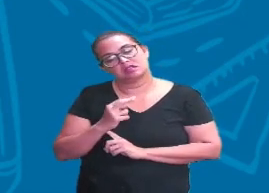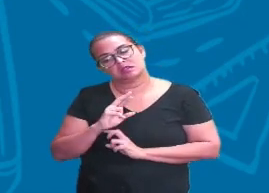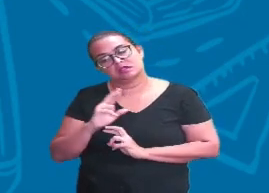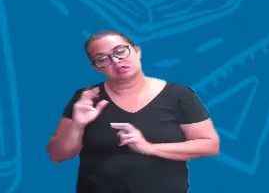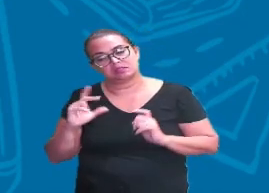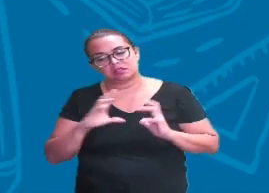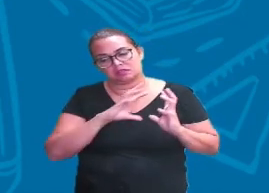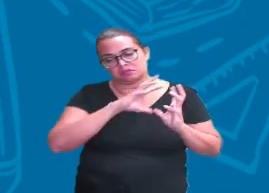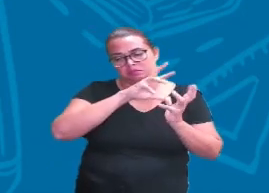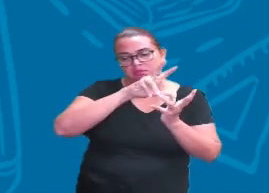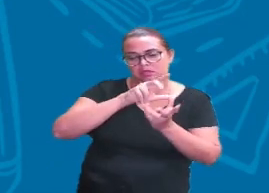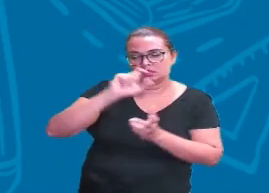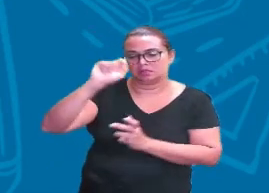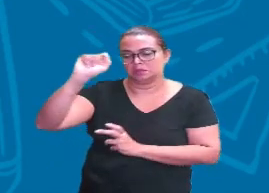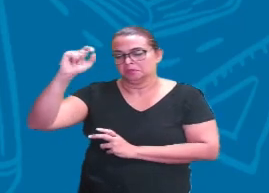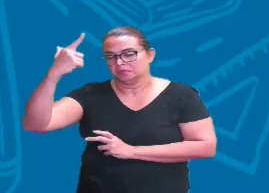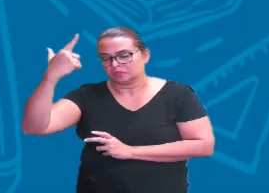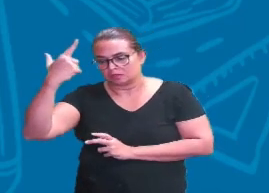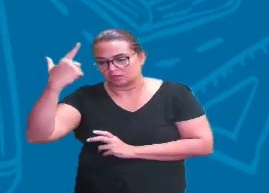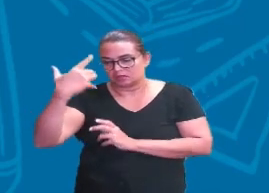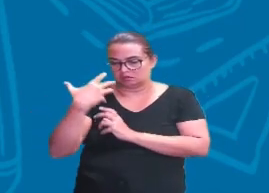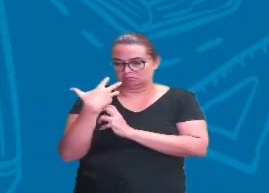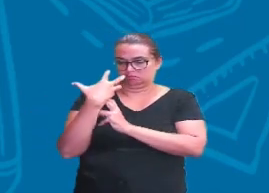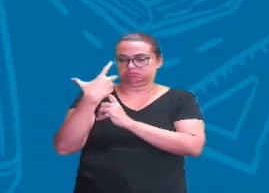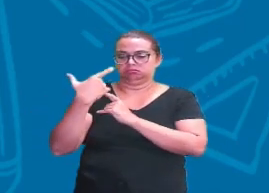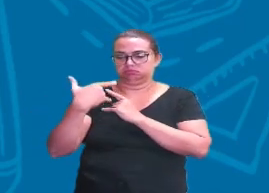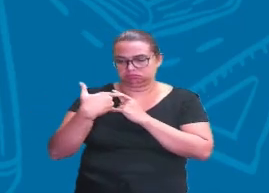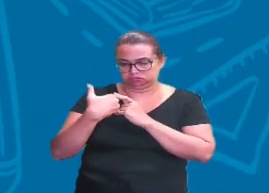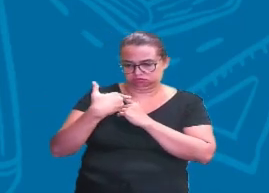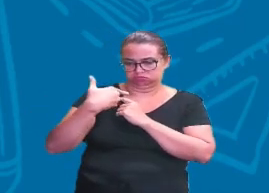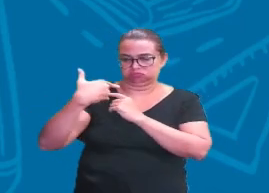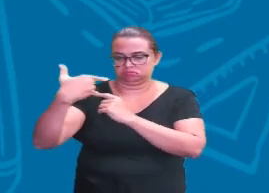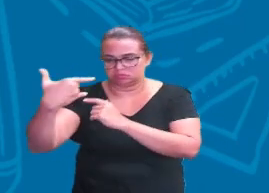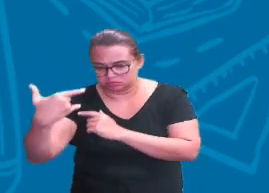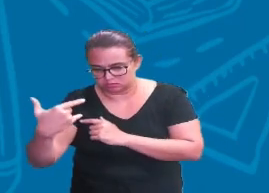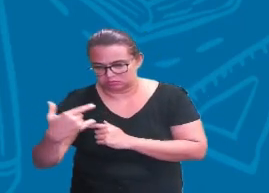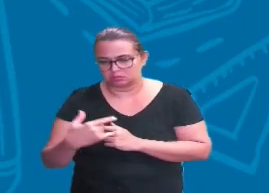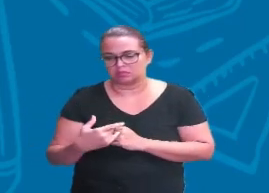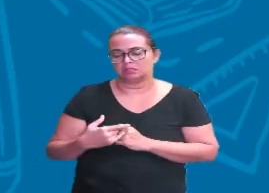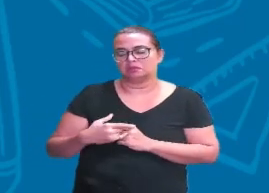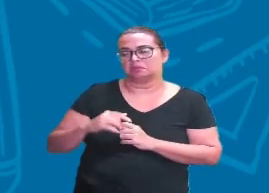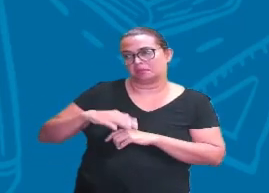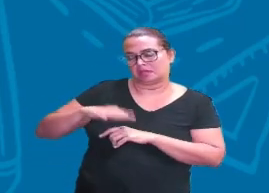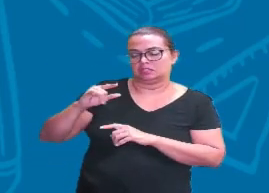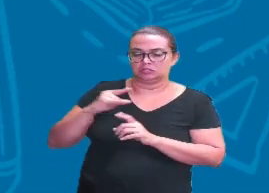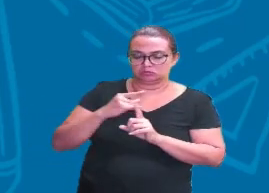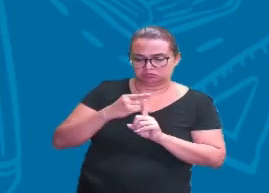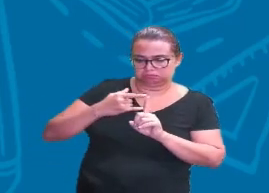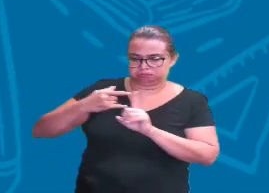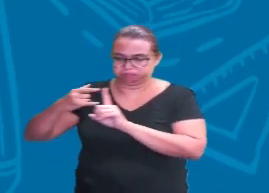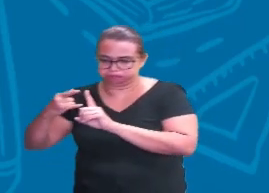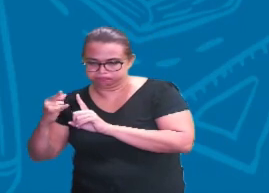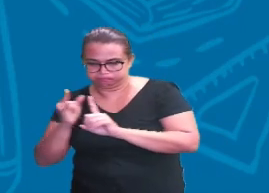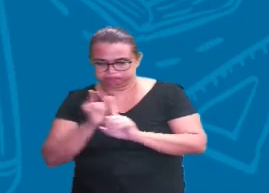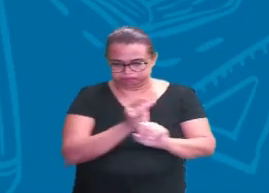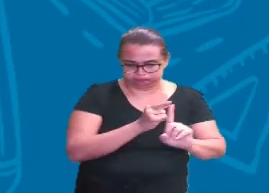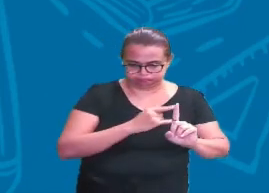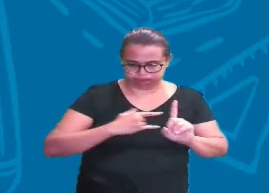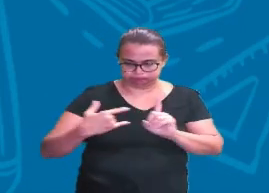em relação ao Sol. A força de atração é muito grande aí, tá bom? Beleza? Mas a